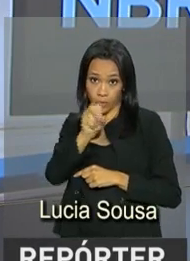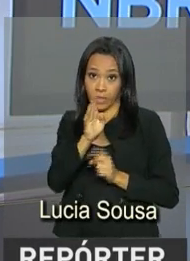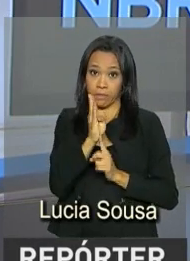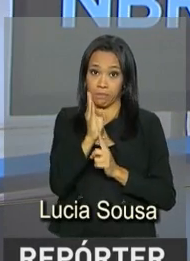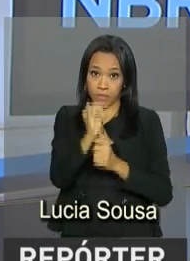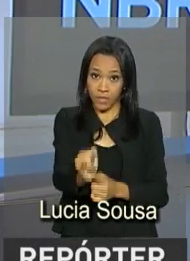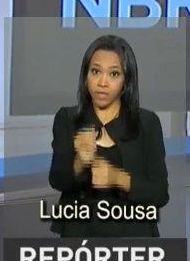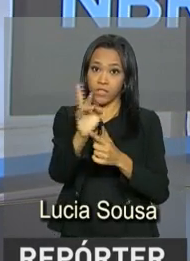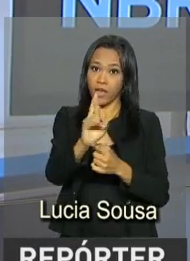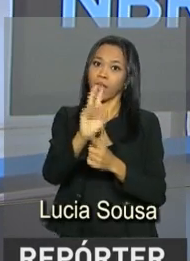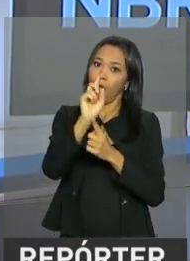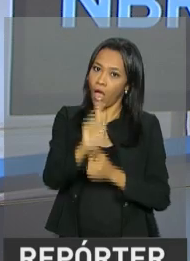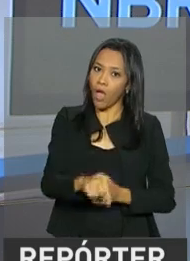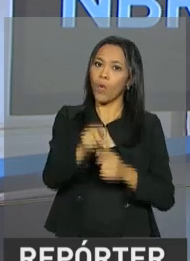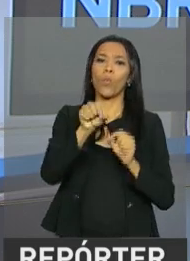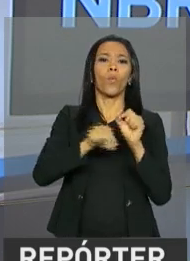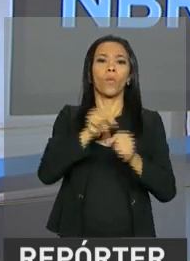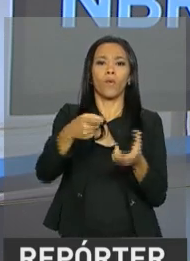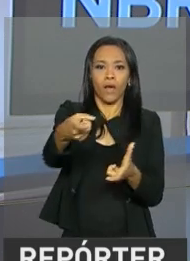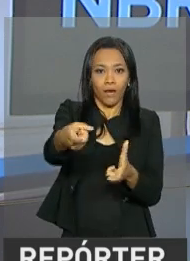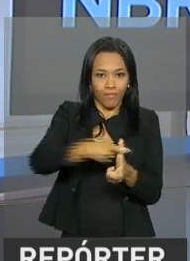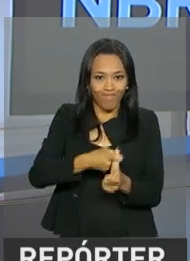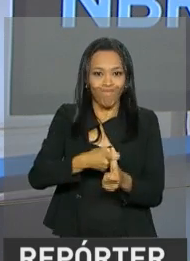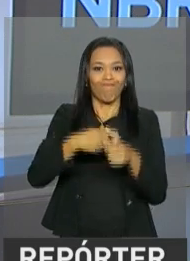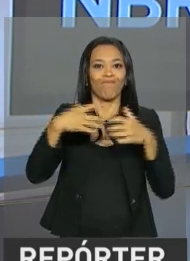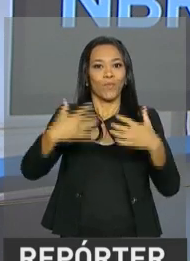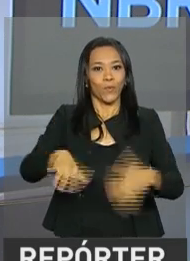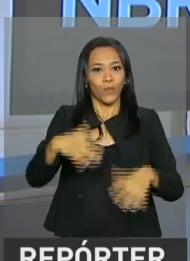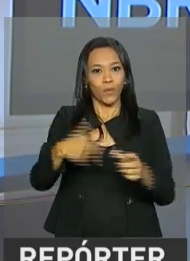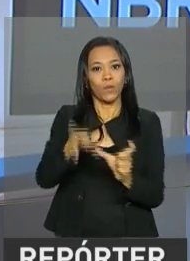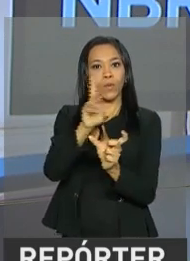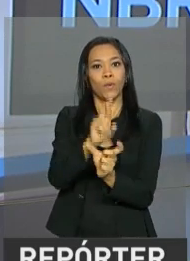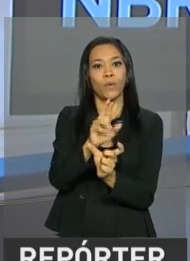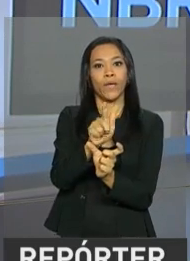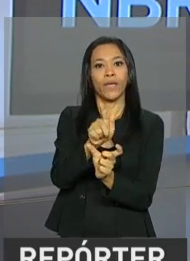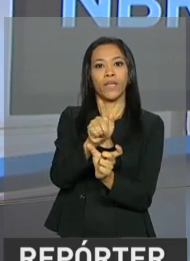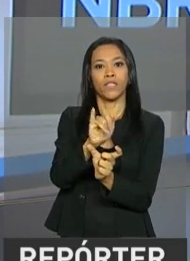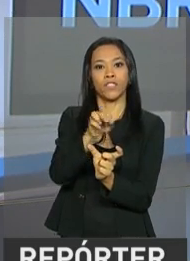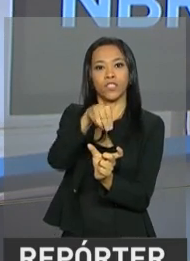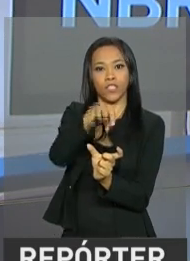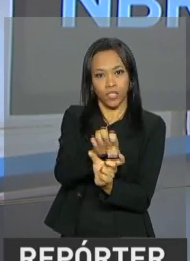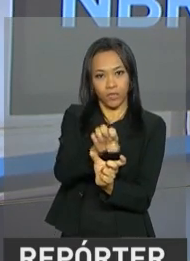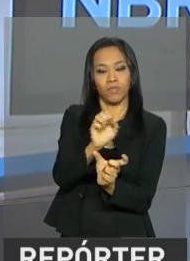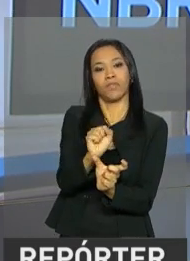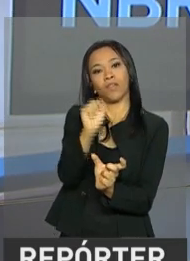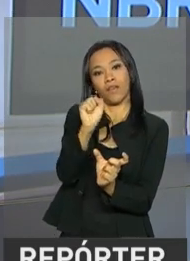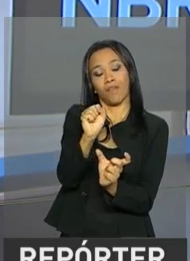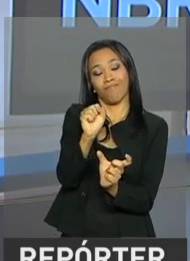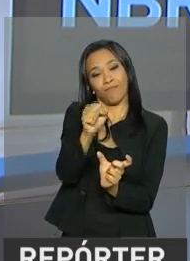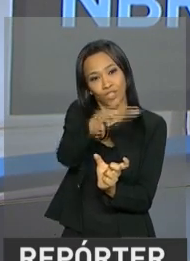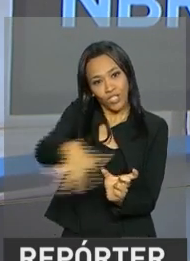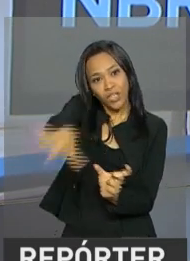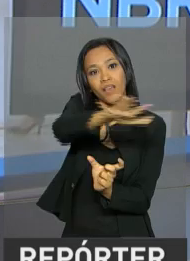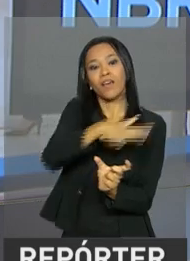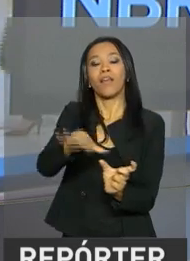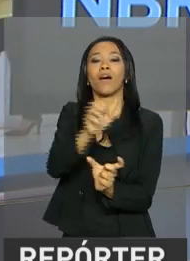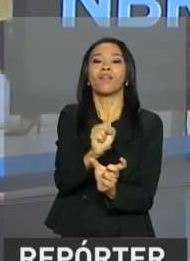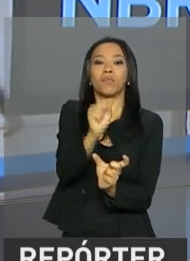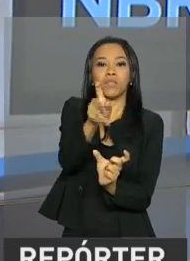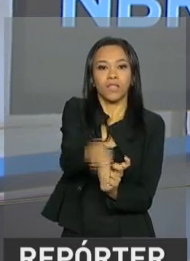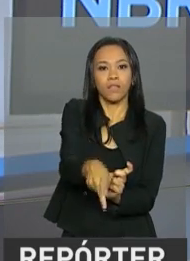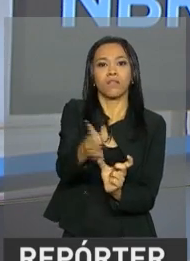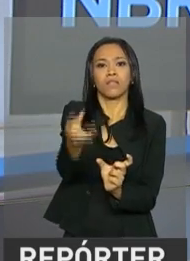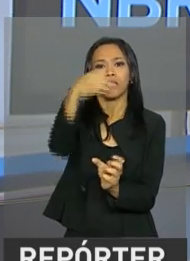reais Esse é o déficit do regime geral da Previdência Social em 2016 que inclui dados dos